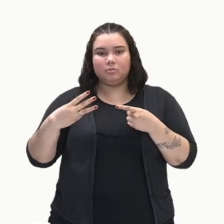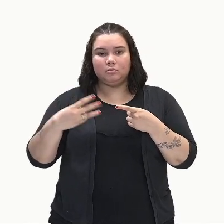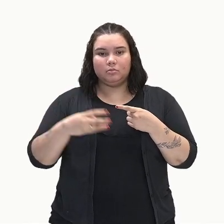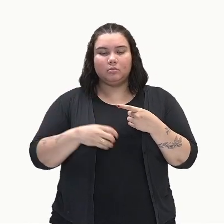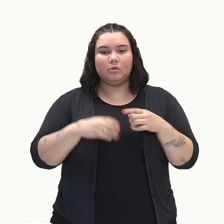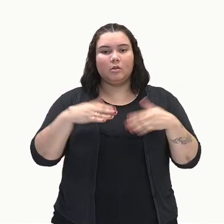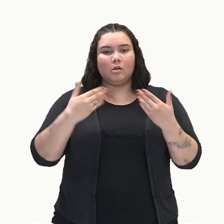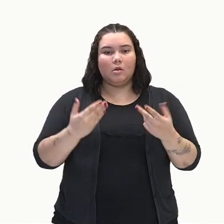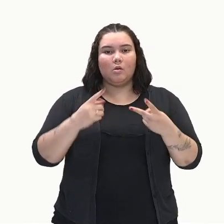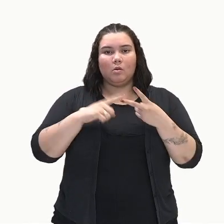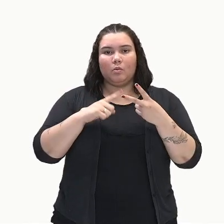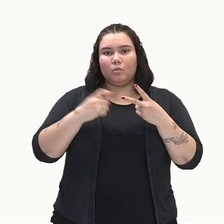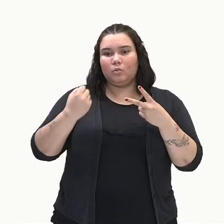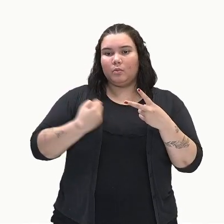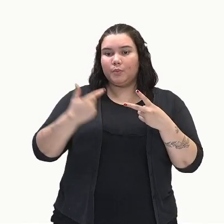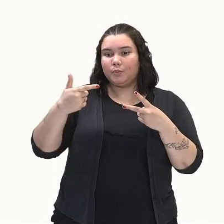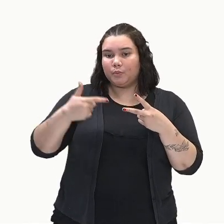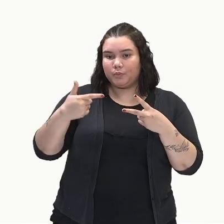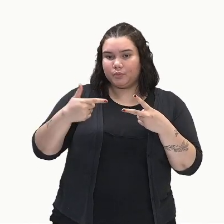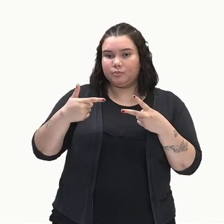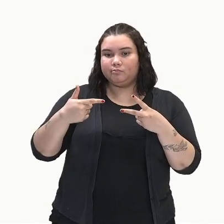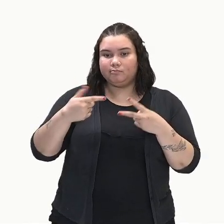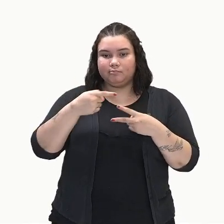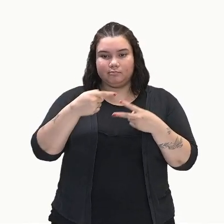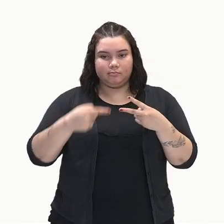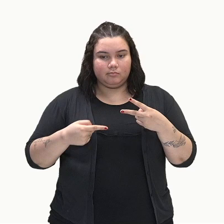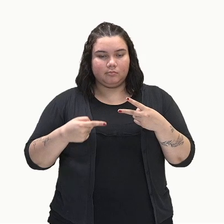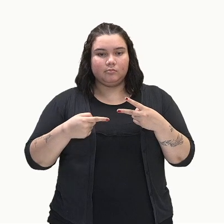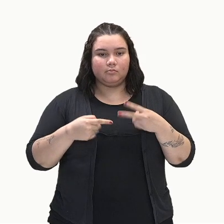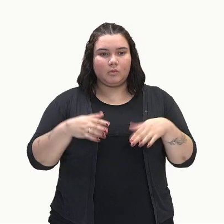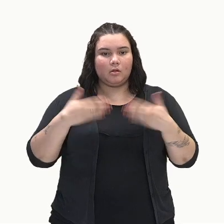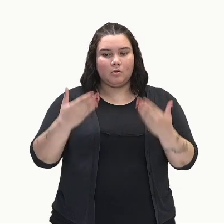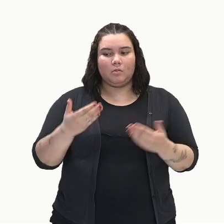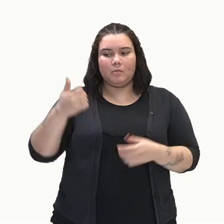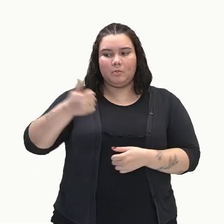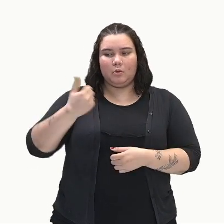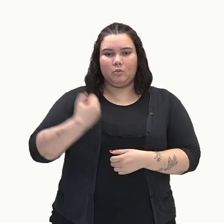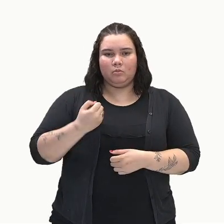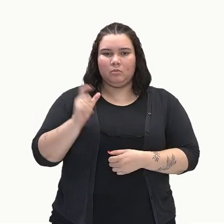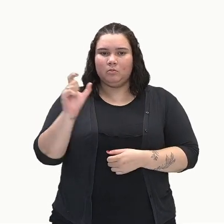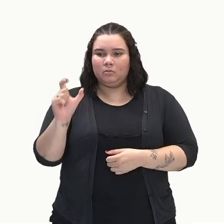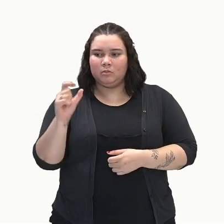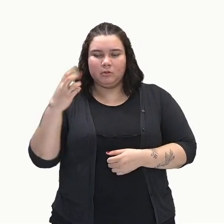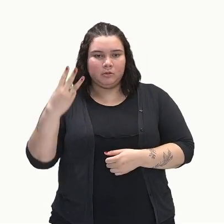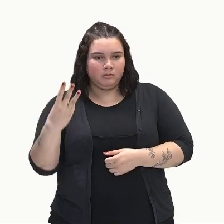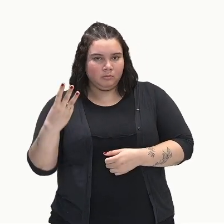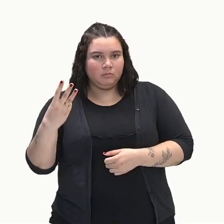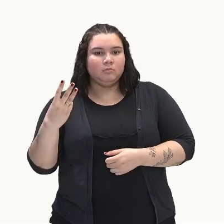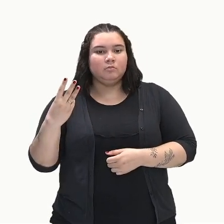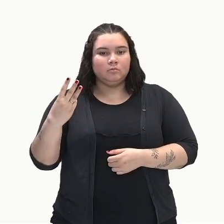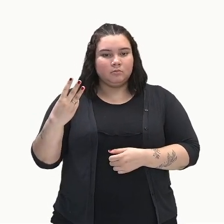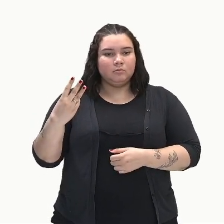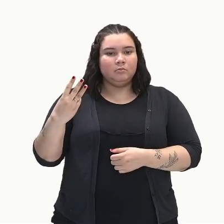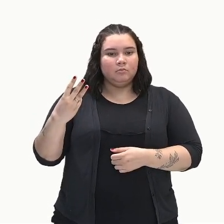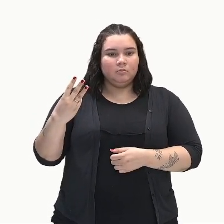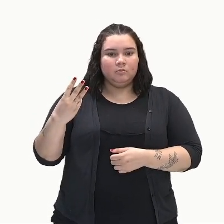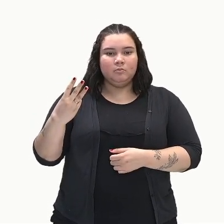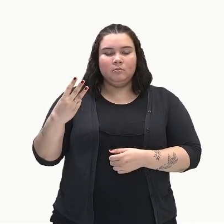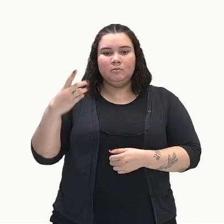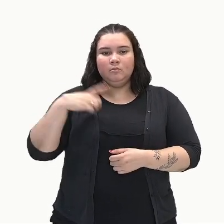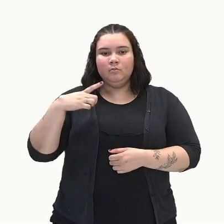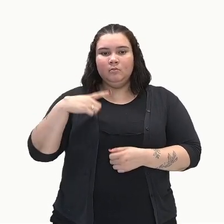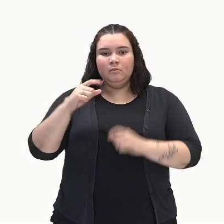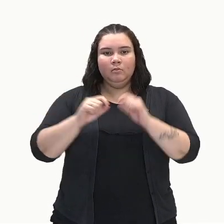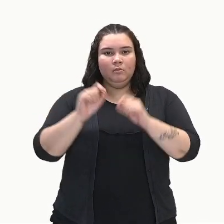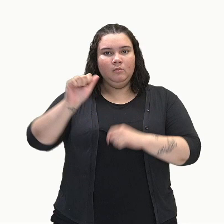e essa razão aqui 2. Tá? Então, vamos partir do primeiro termo, que é o 3. Então, o primeiro termo aqui nós vamos chamar